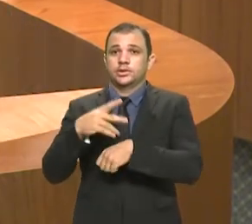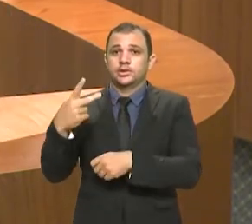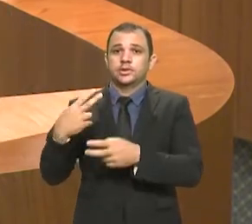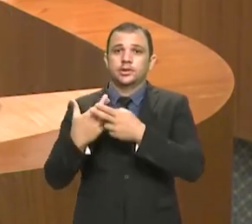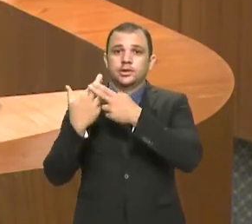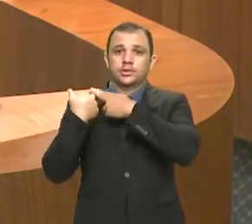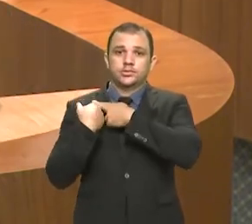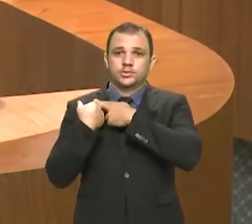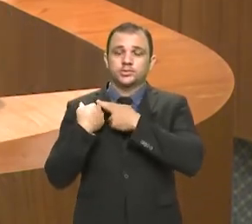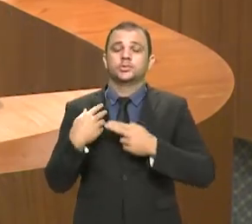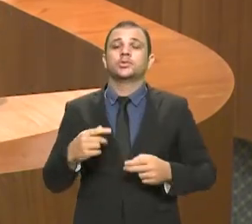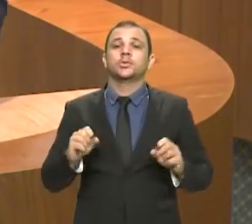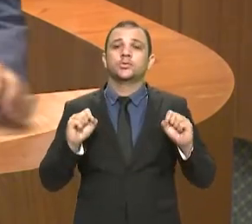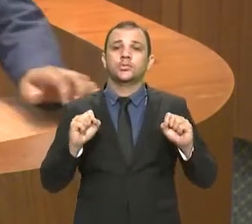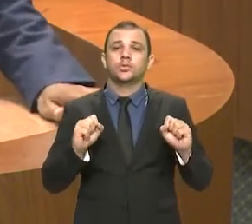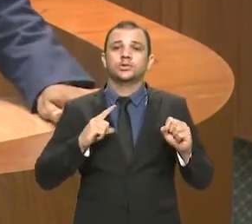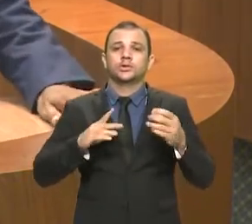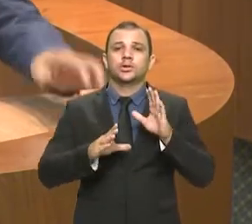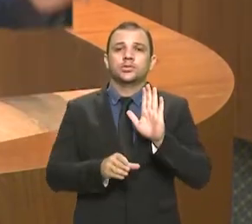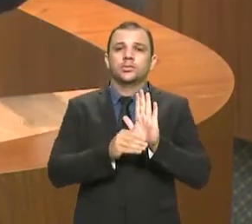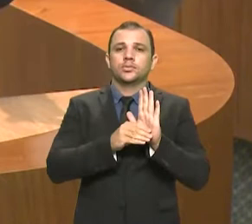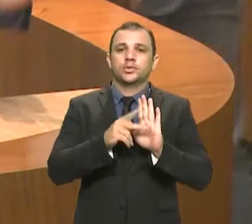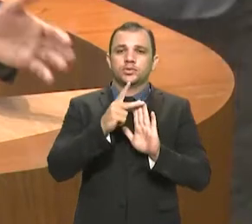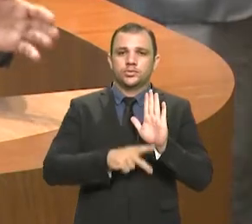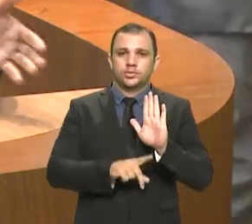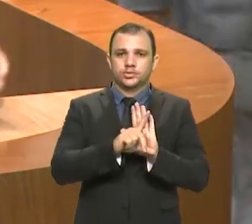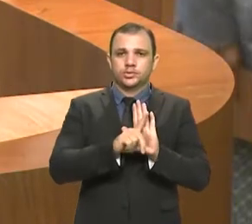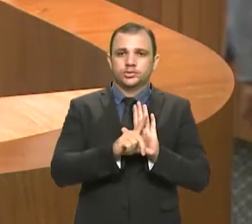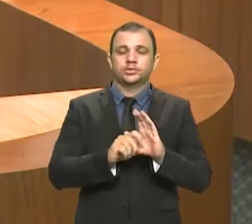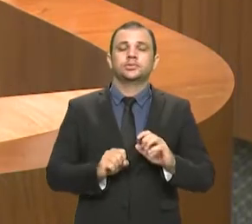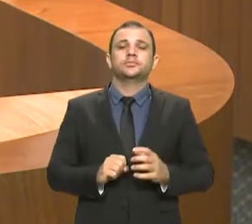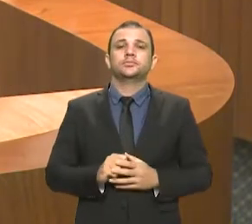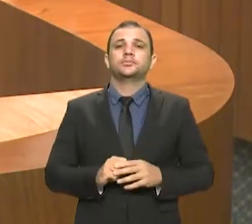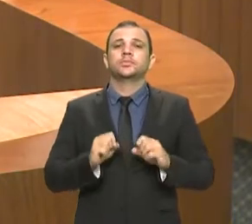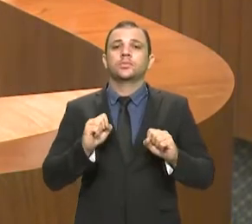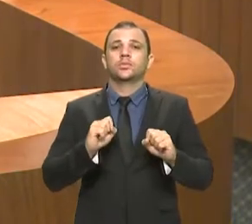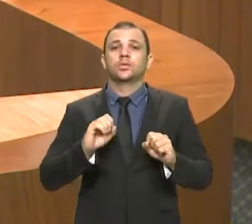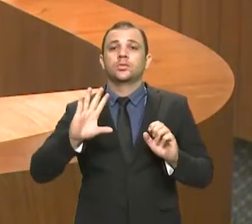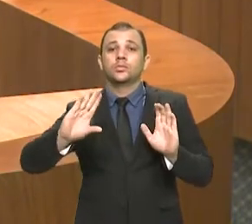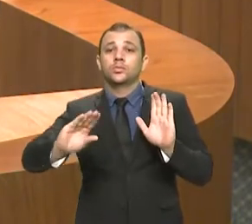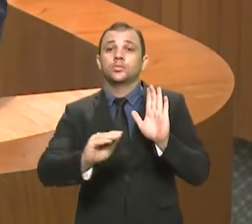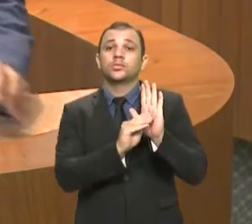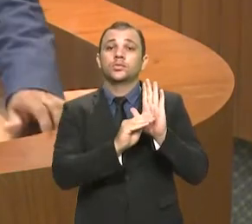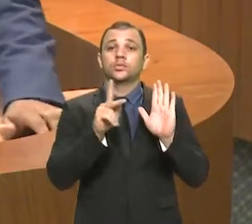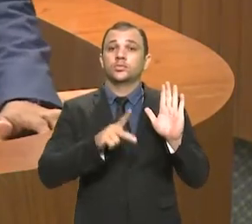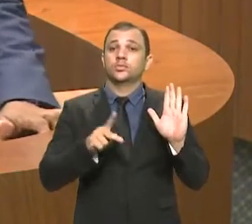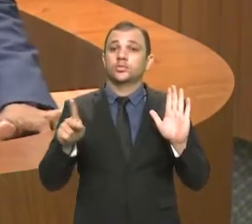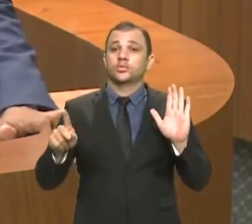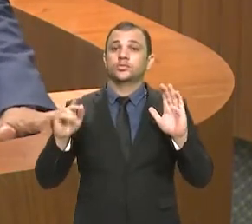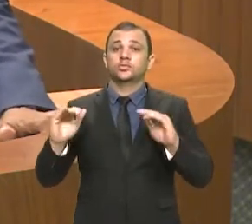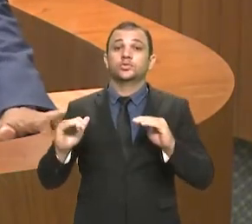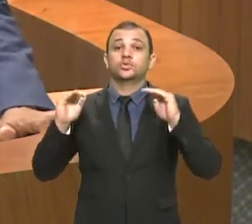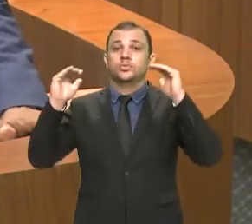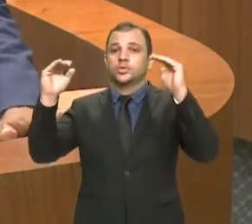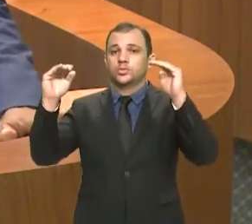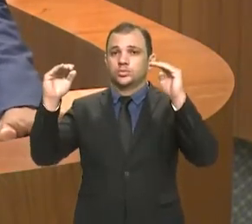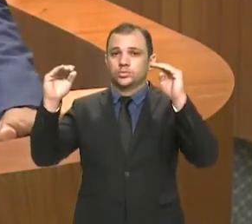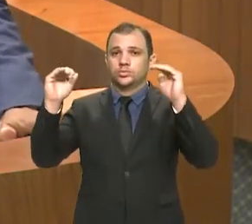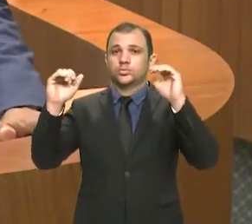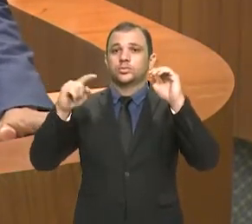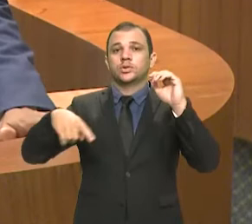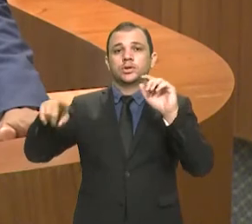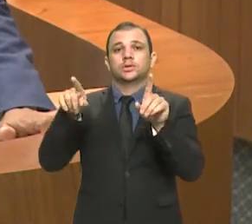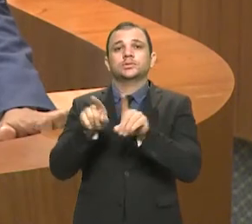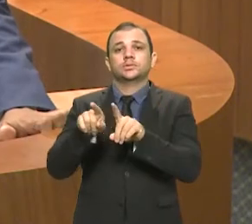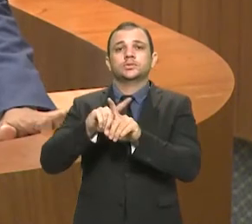regimentais, fazer uma emenda ao projeto de lei para que possa incluir os professores de nível superior, para que recebam